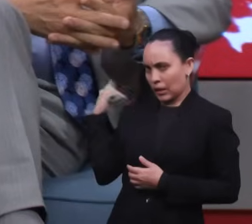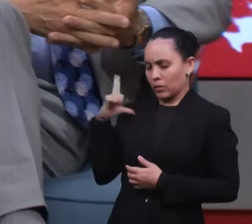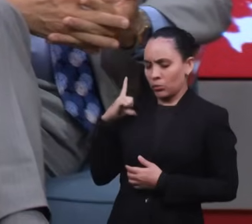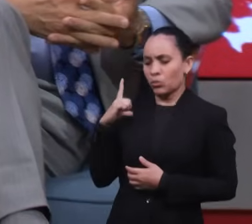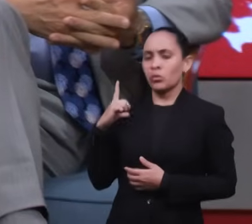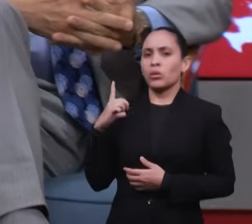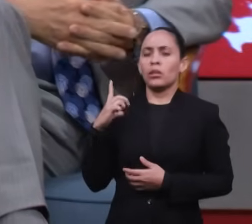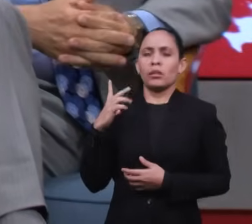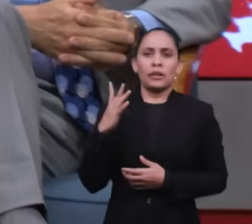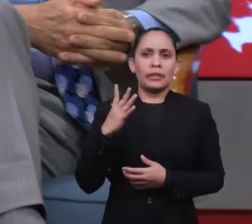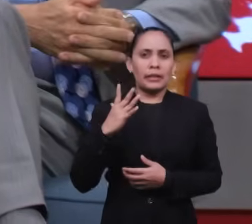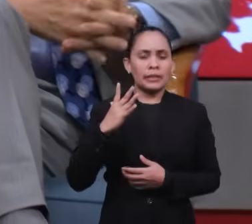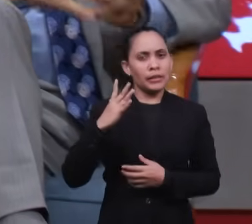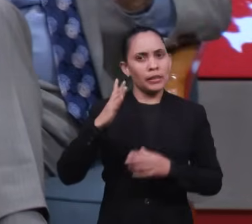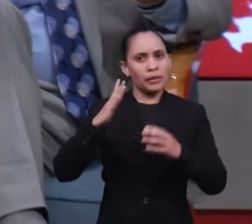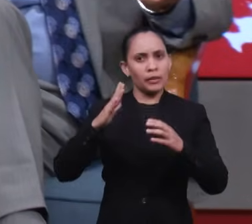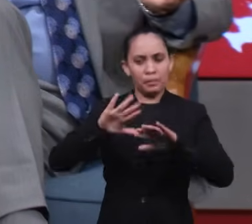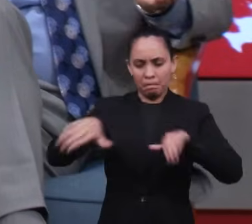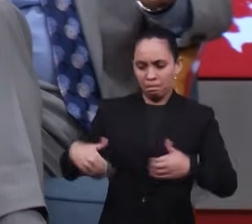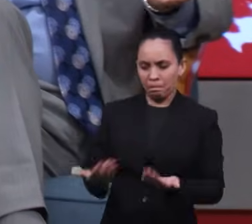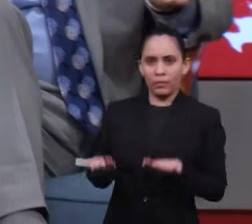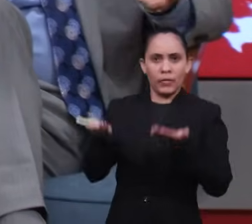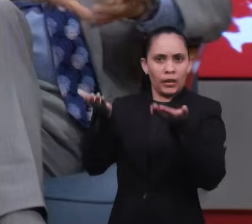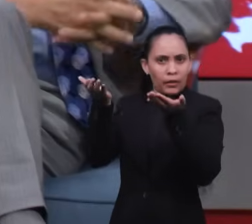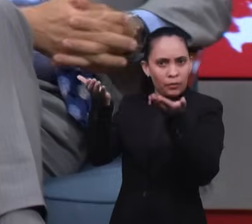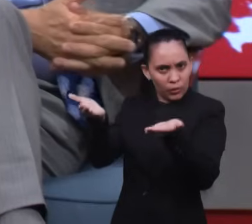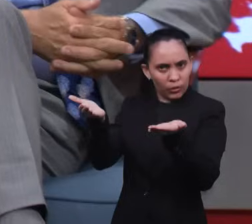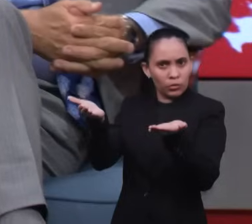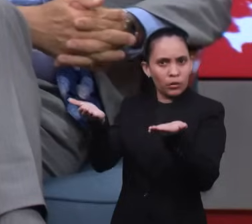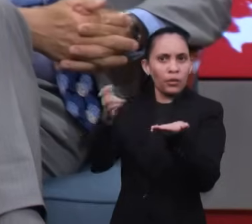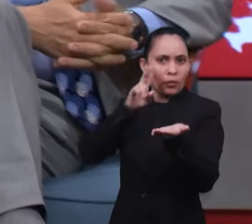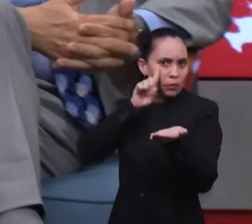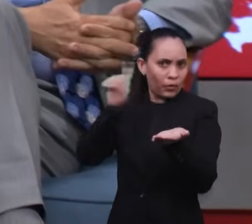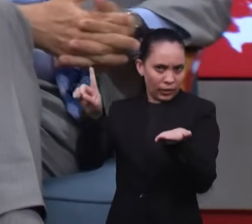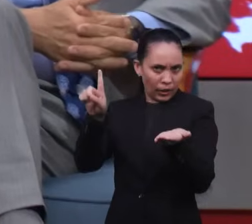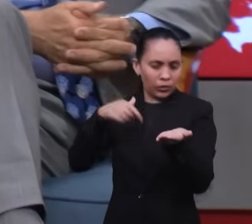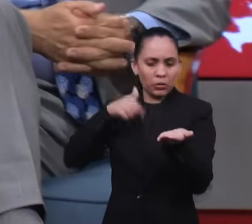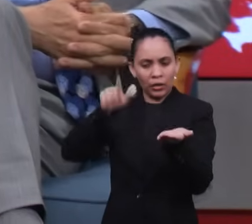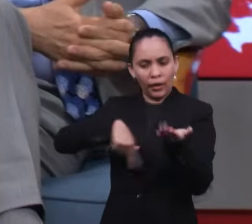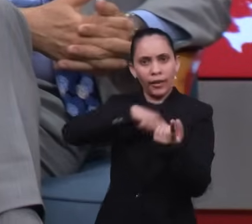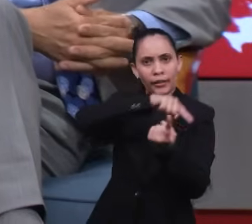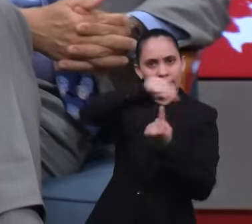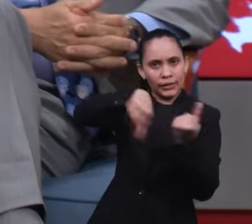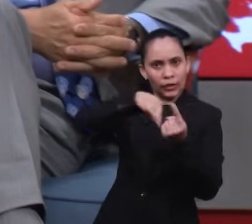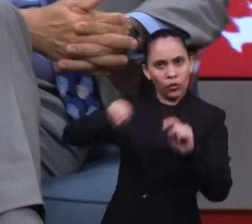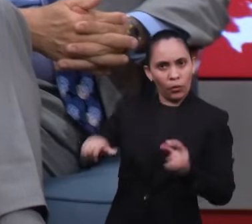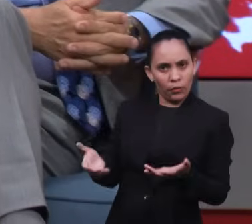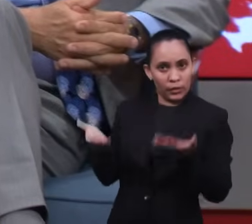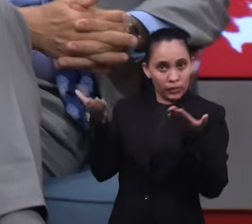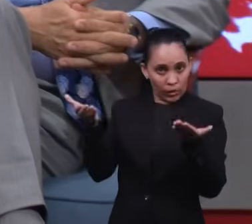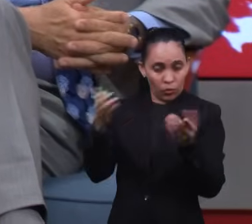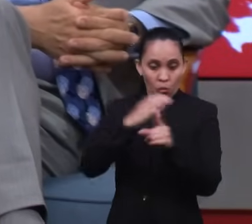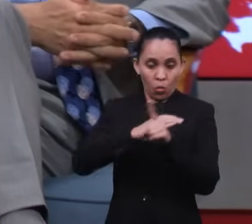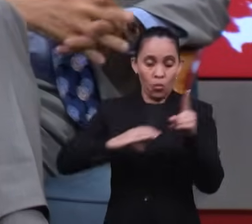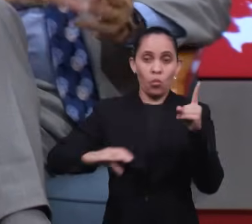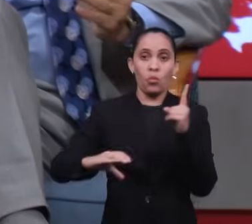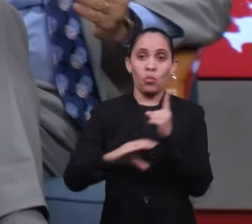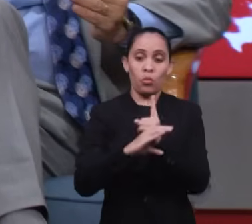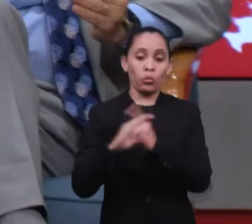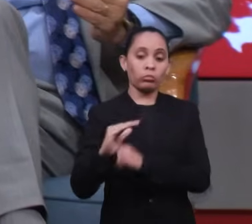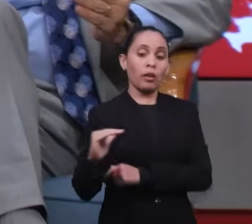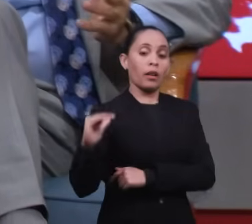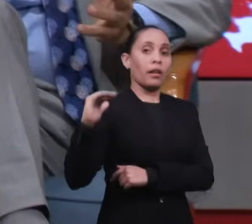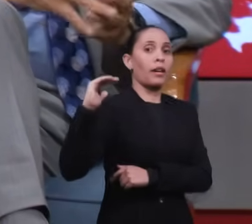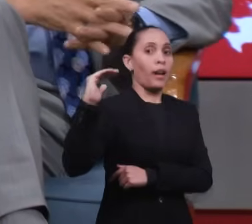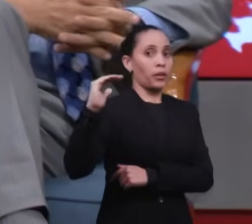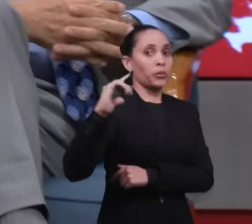desse chamado culto, desse sacrifício santo, que era o sacro ofício, do latim, que eles chamaram de culto. O ponto